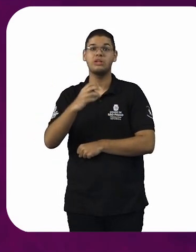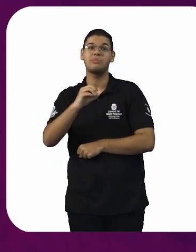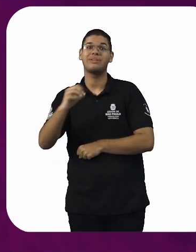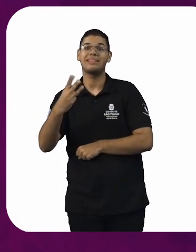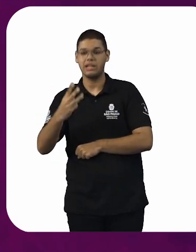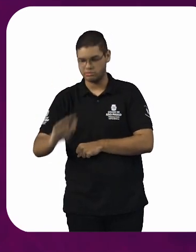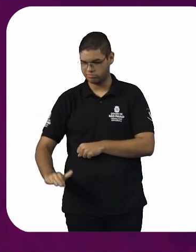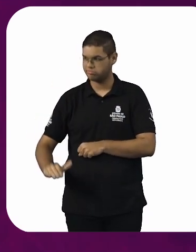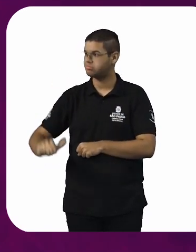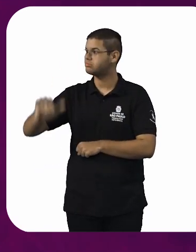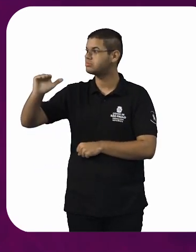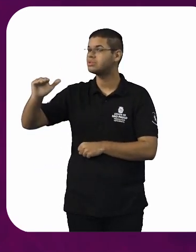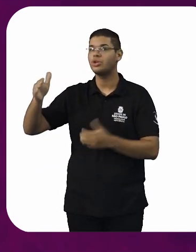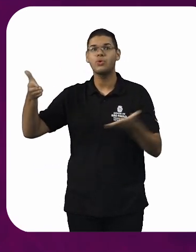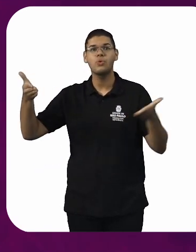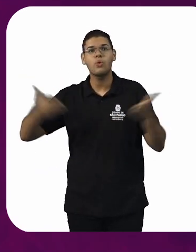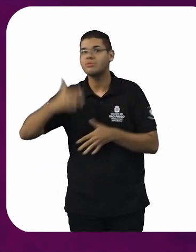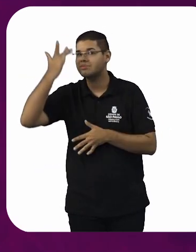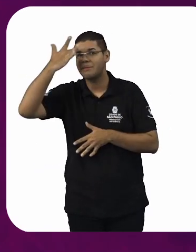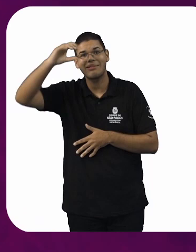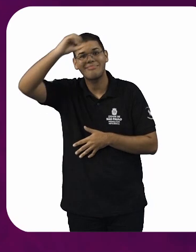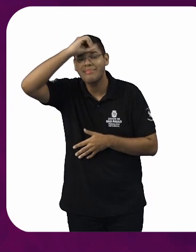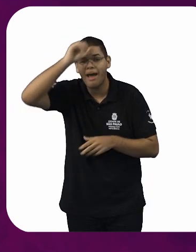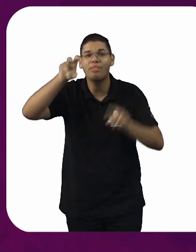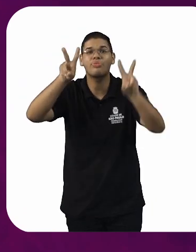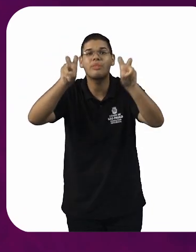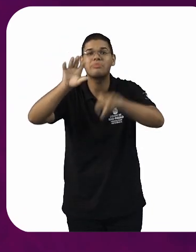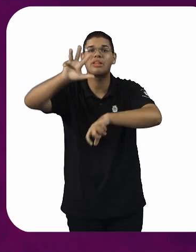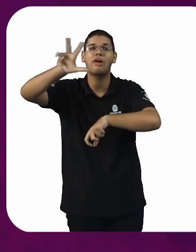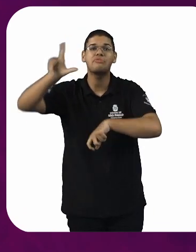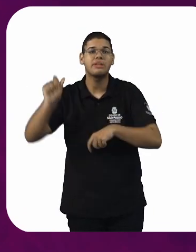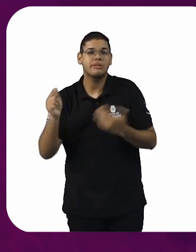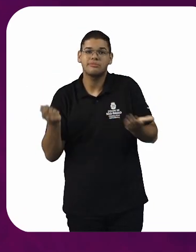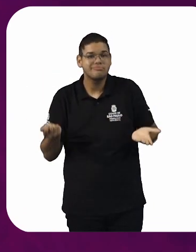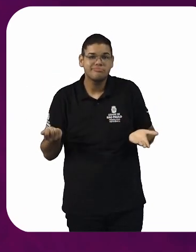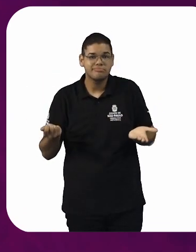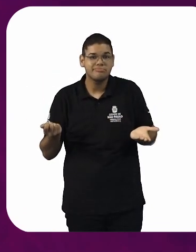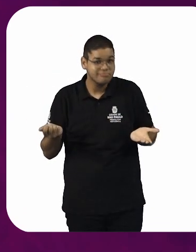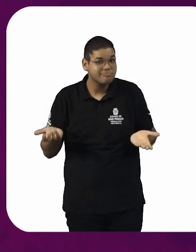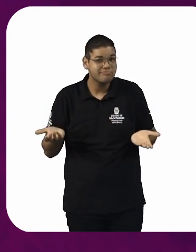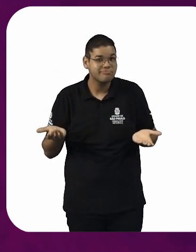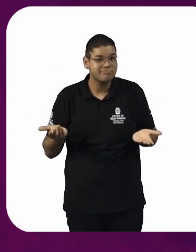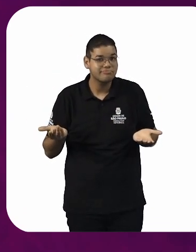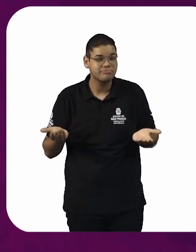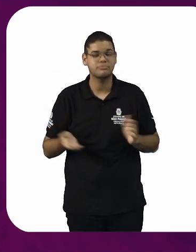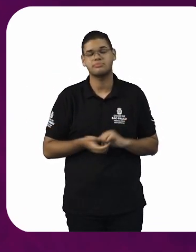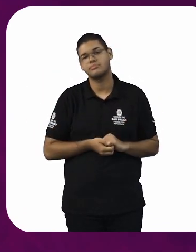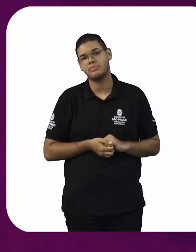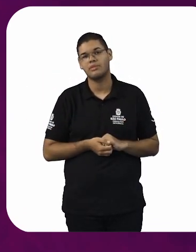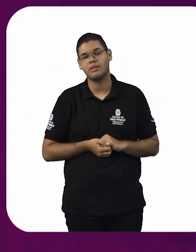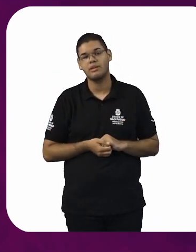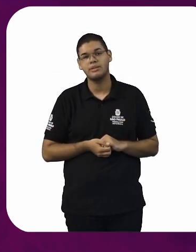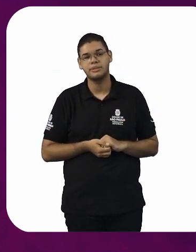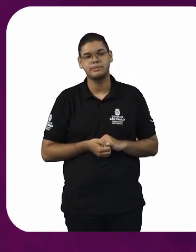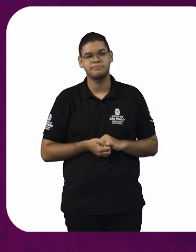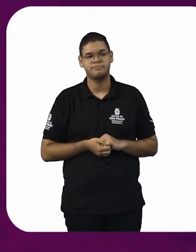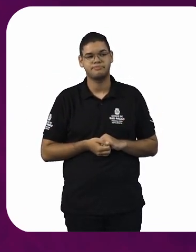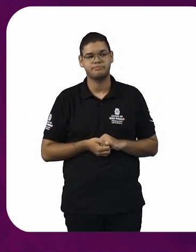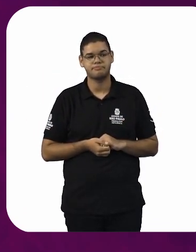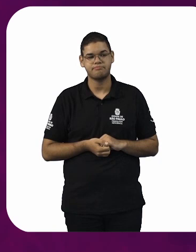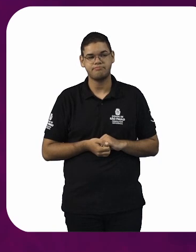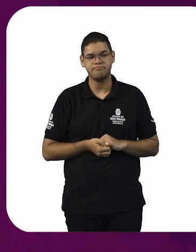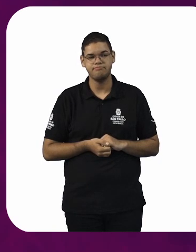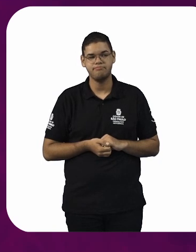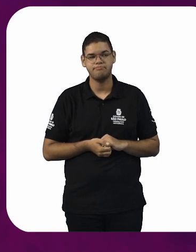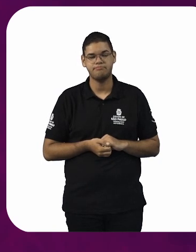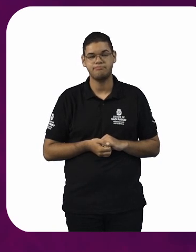tem imagens estereotipadas nos livros escolares sobre essa questão. E aí,